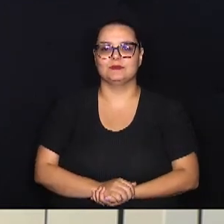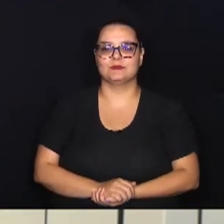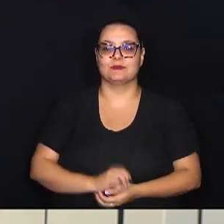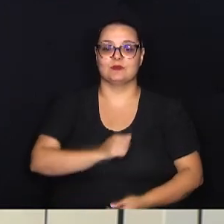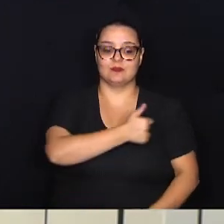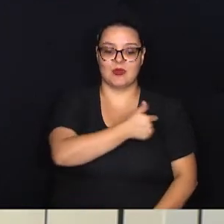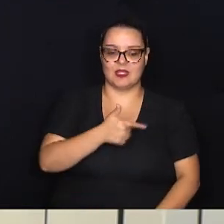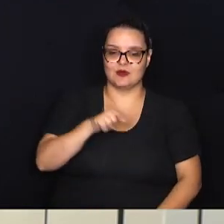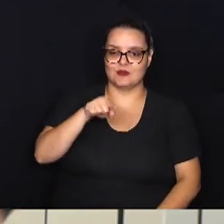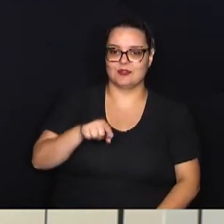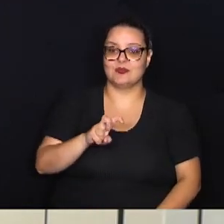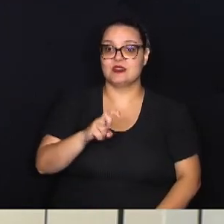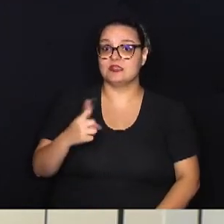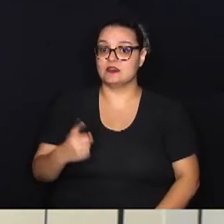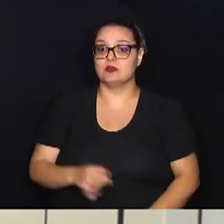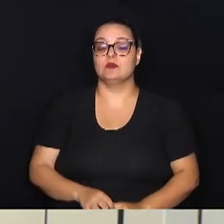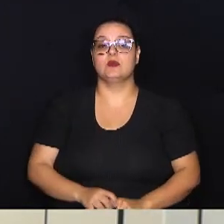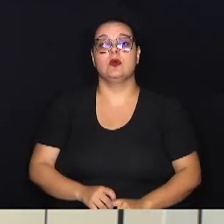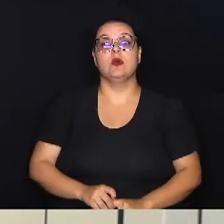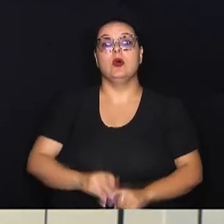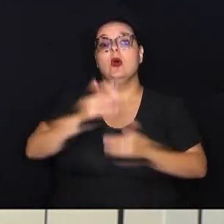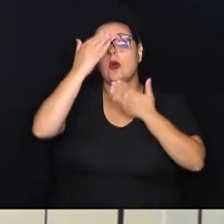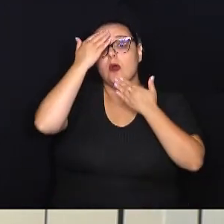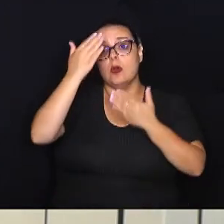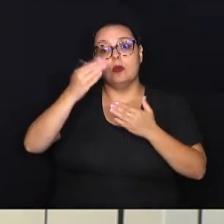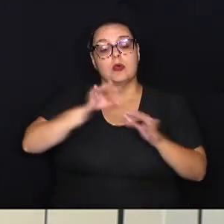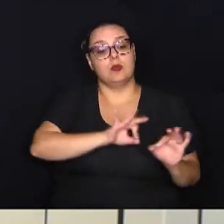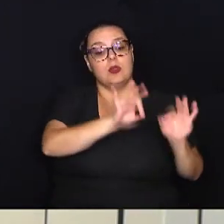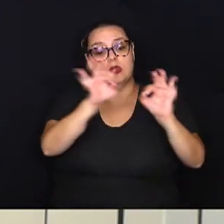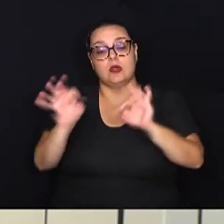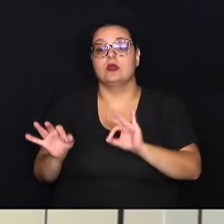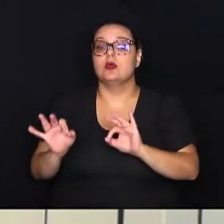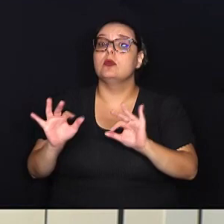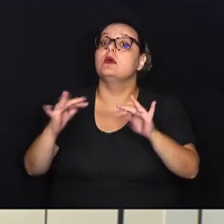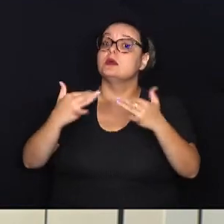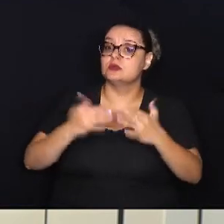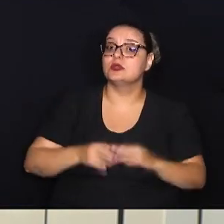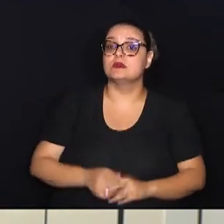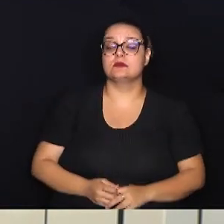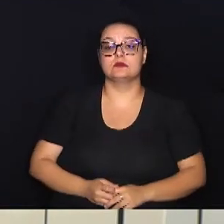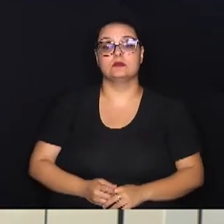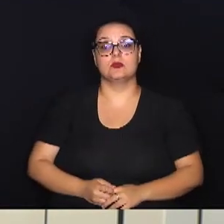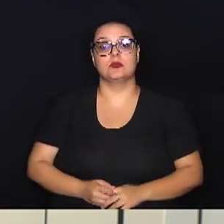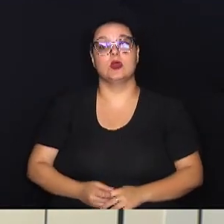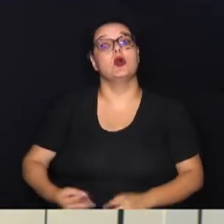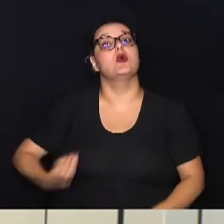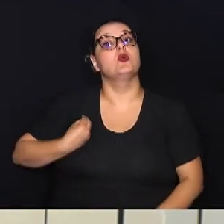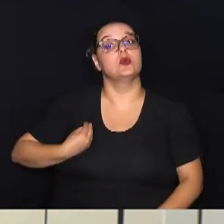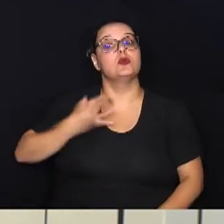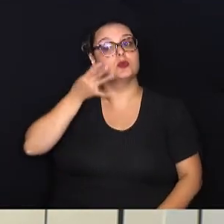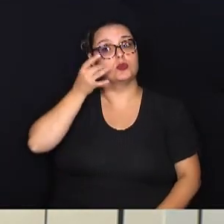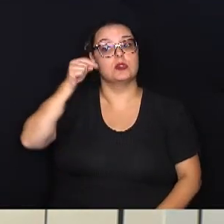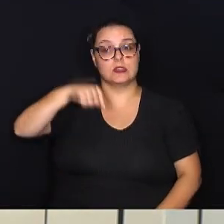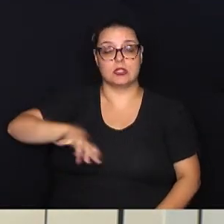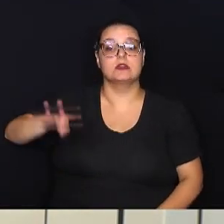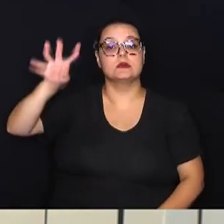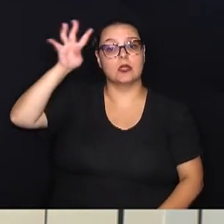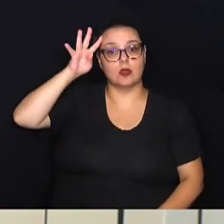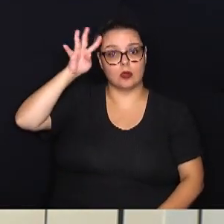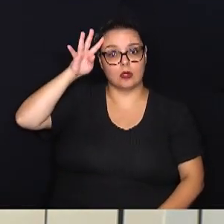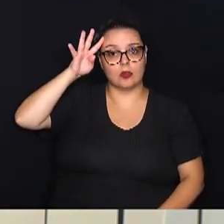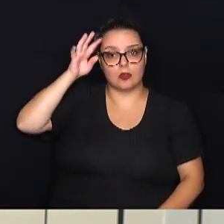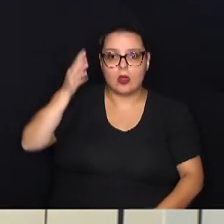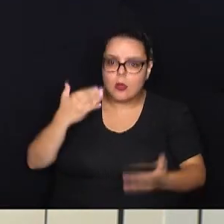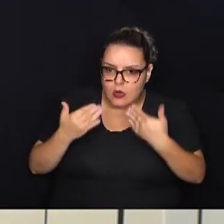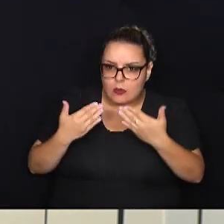Meio-dia, mais 51 minutos. Muito obrigado pela sua companhia, pela sua audiência. Estamos ao vivo nesta quarta-feira. Vamos falar